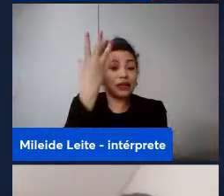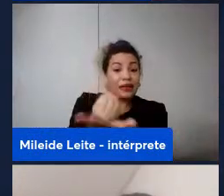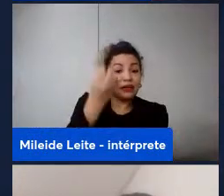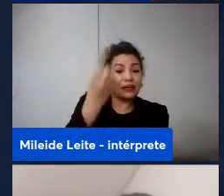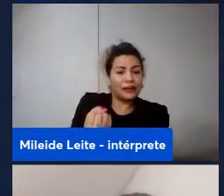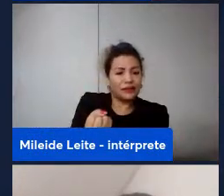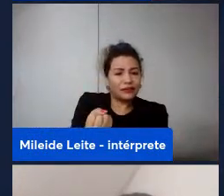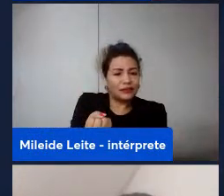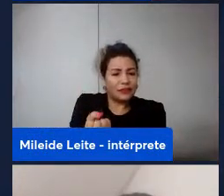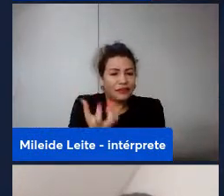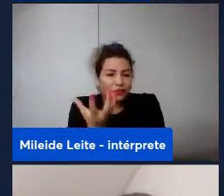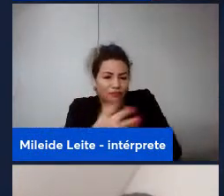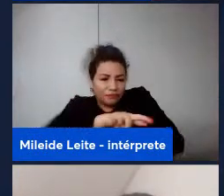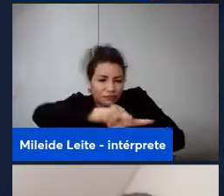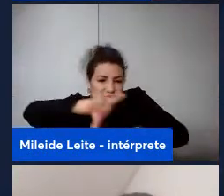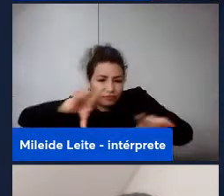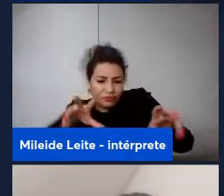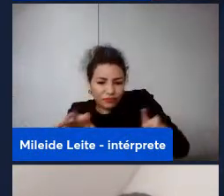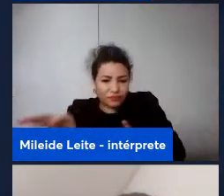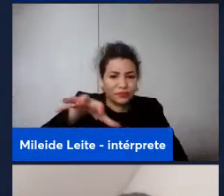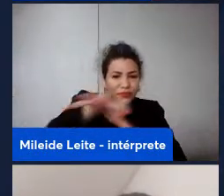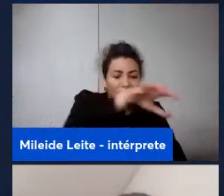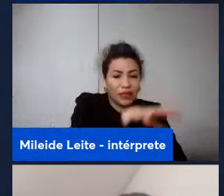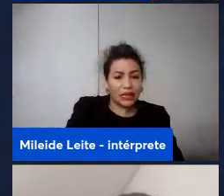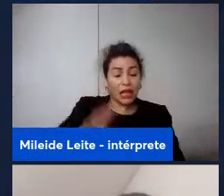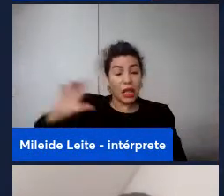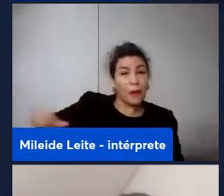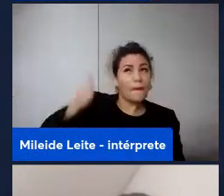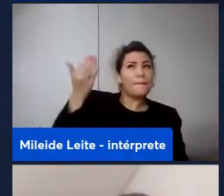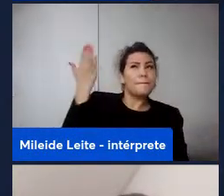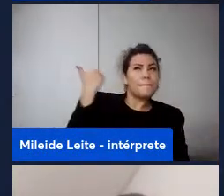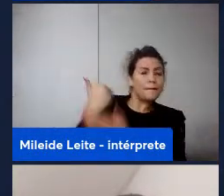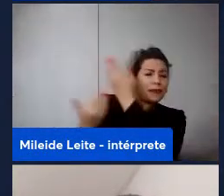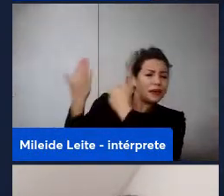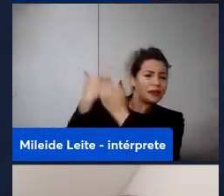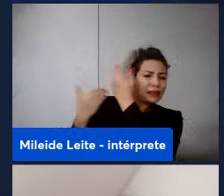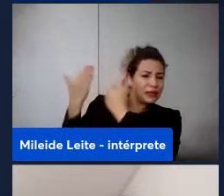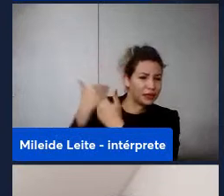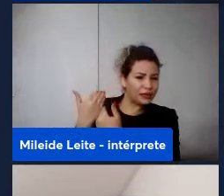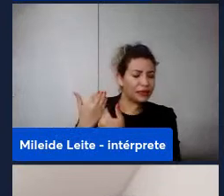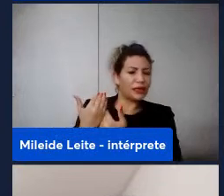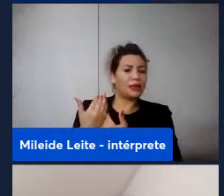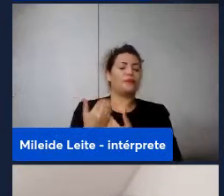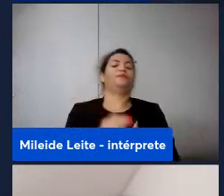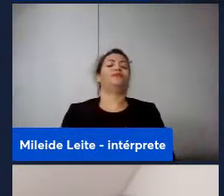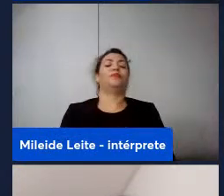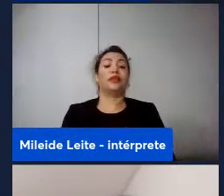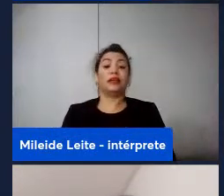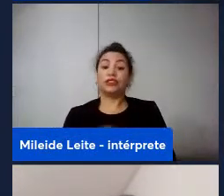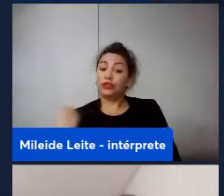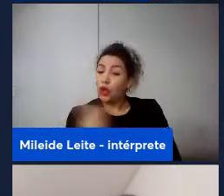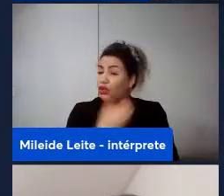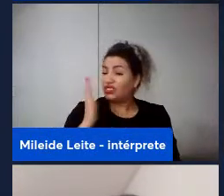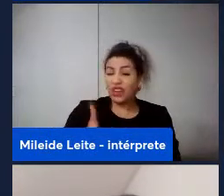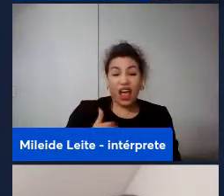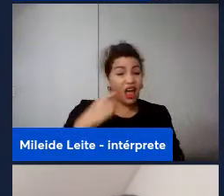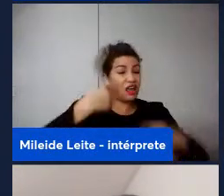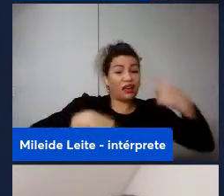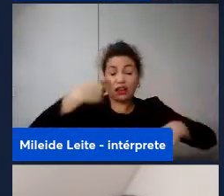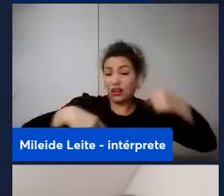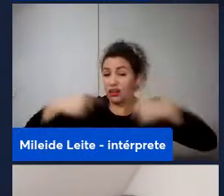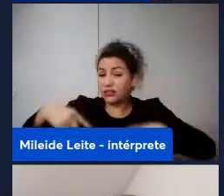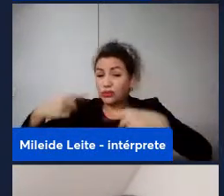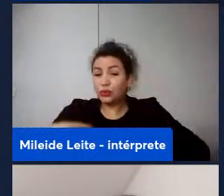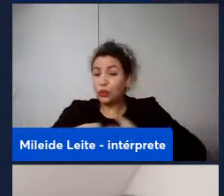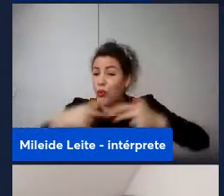nas Interfaces. Então, é um pioneirismo nisso, e lá na primeira década desse século ainda, a gente já discutia coisas que se